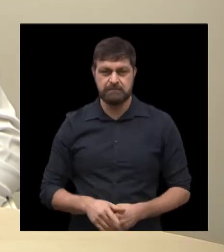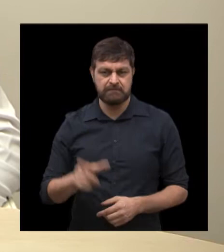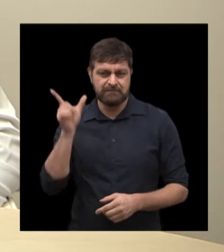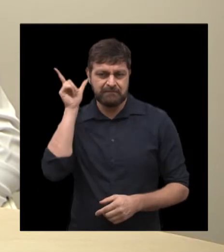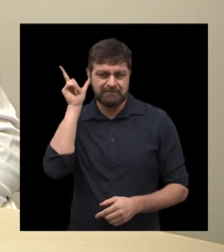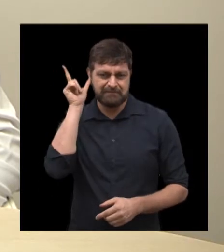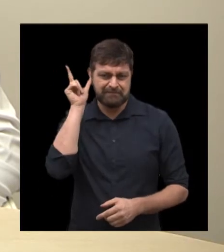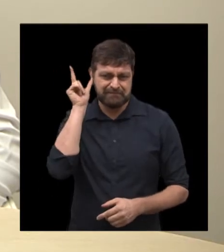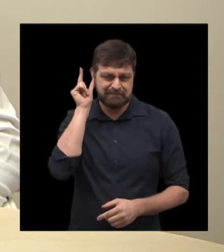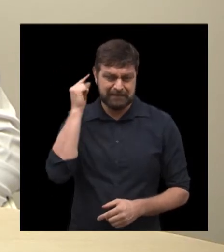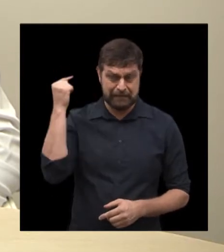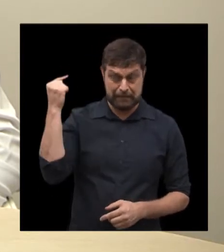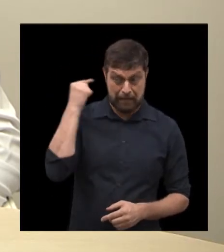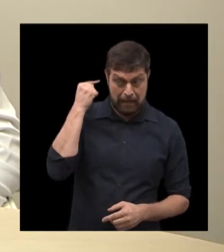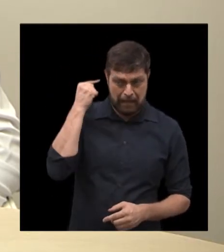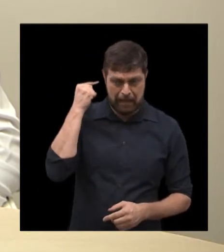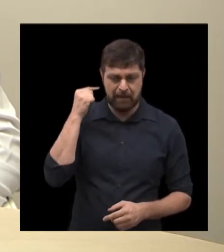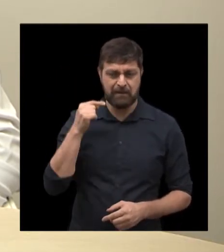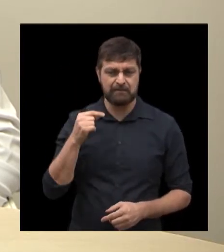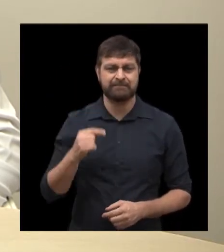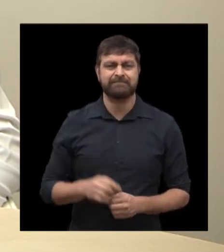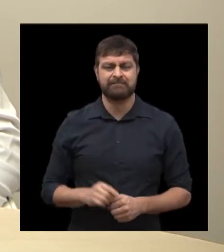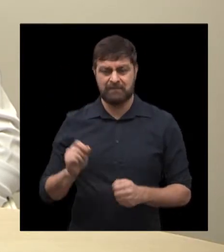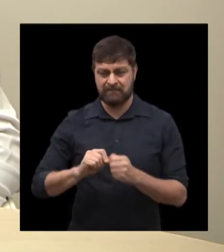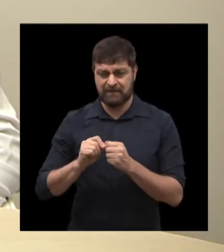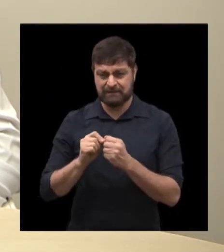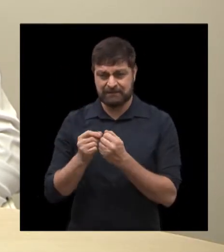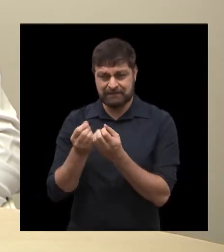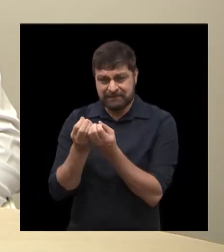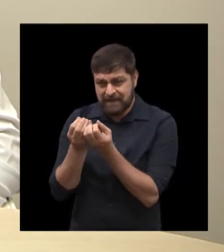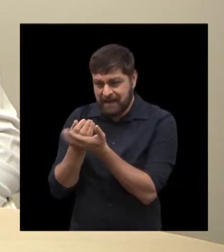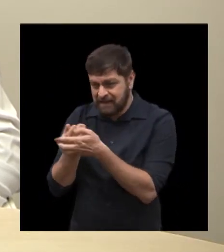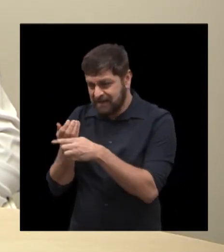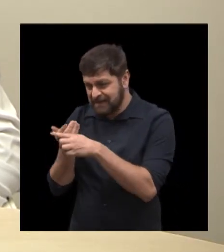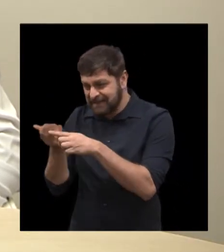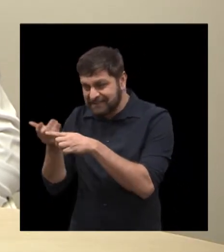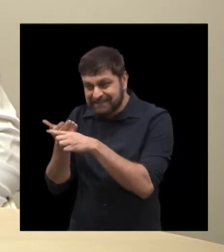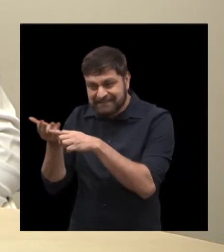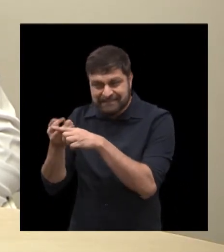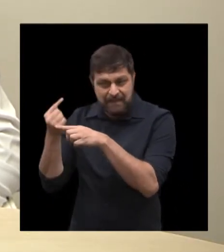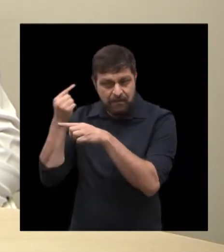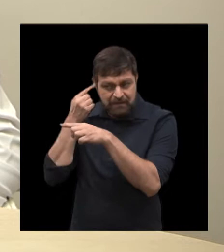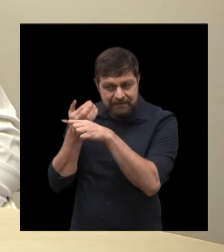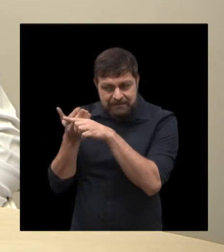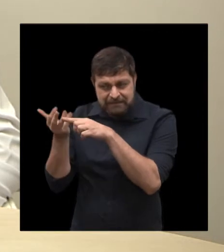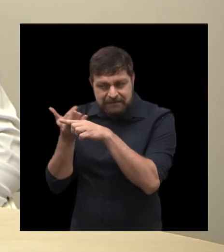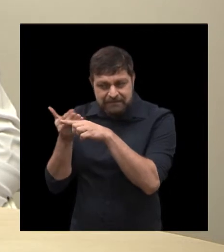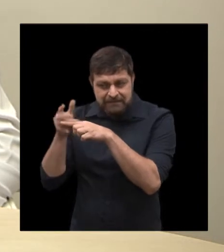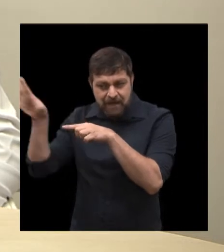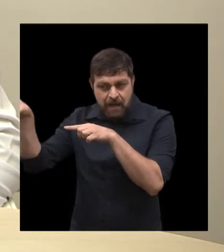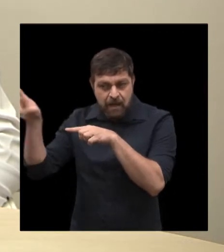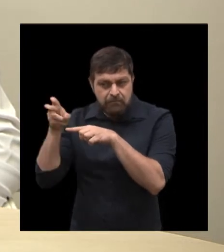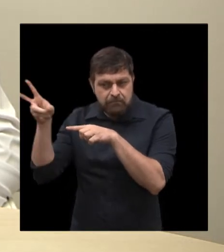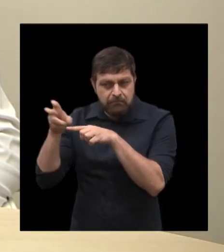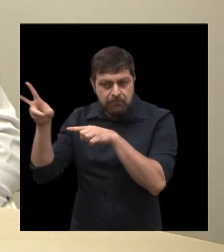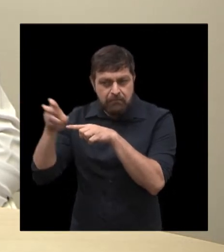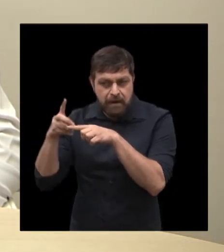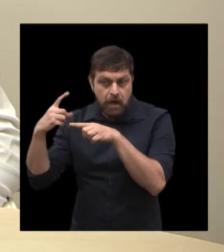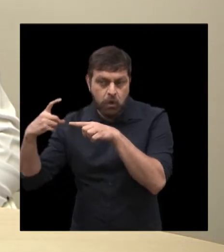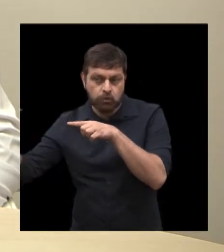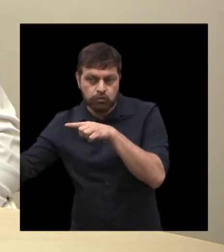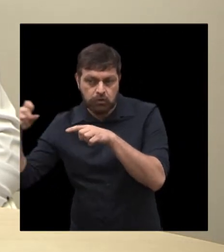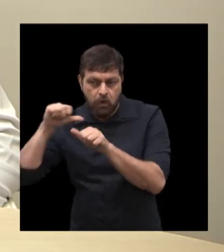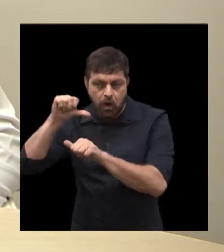desgaste das nossas células do ouvido que são responsáveis pela audição. Elas transformam um som que o ouvido